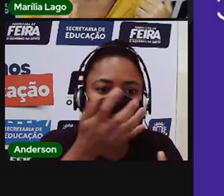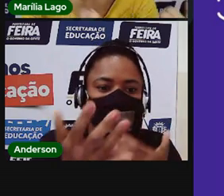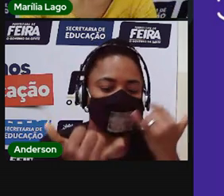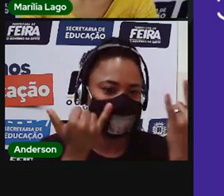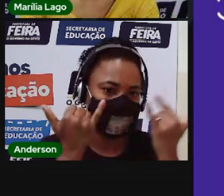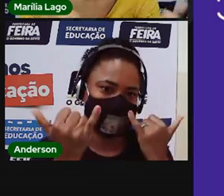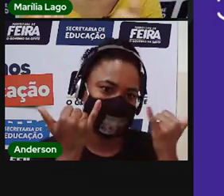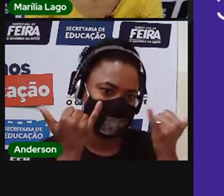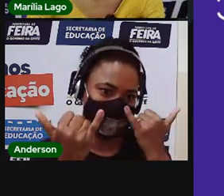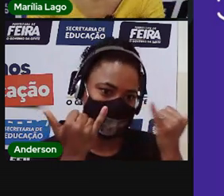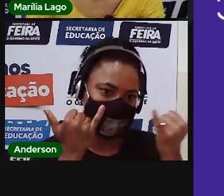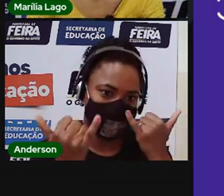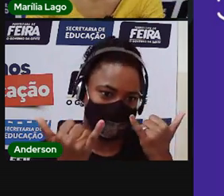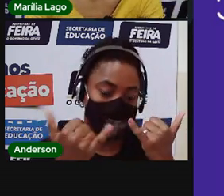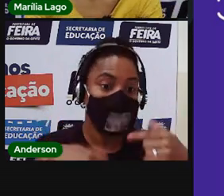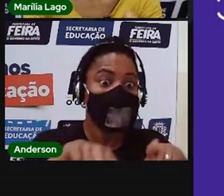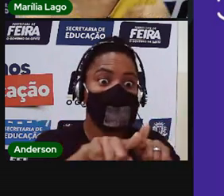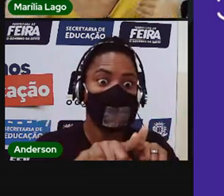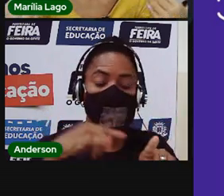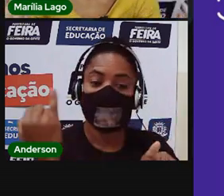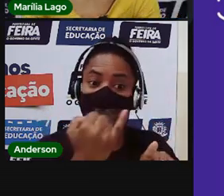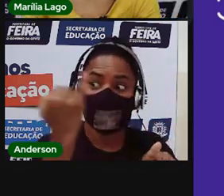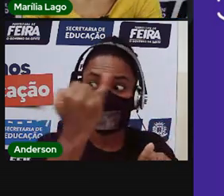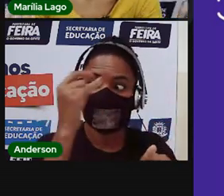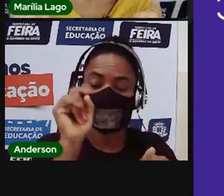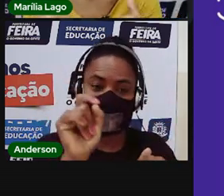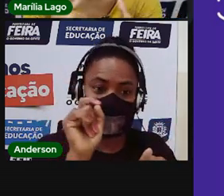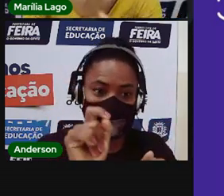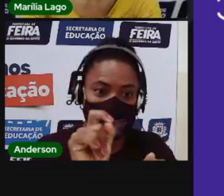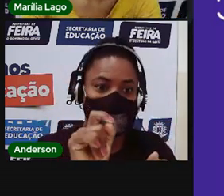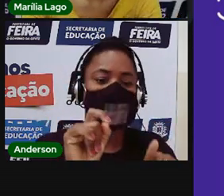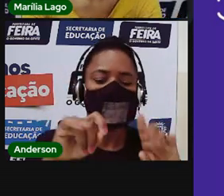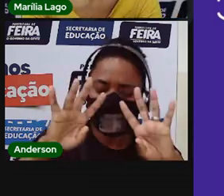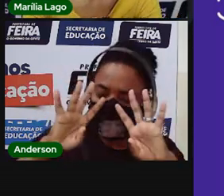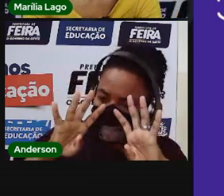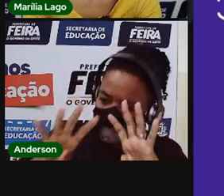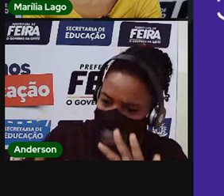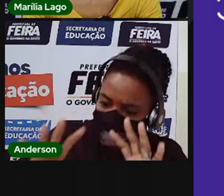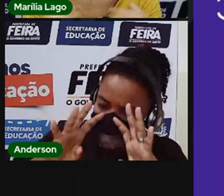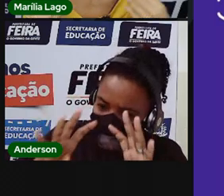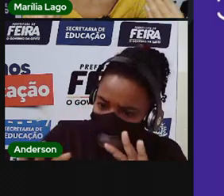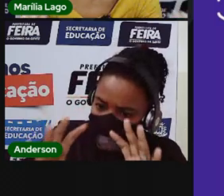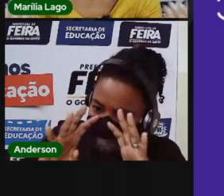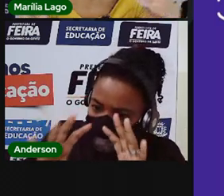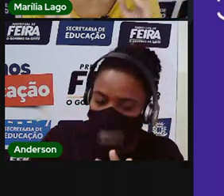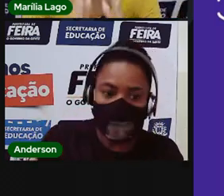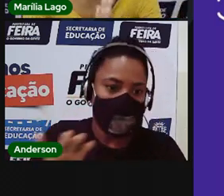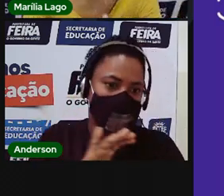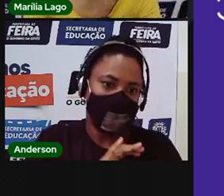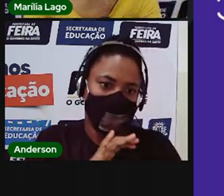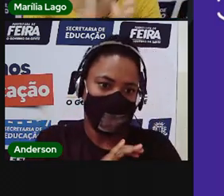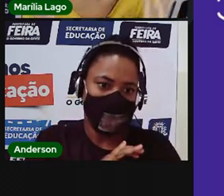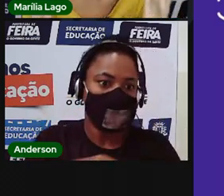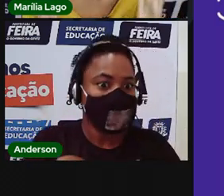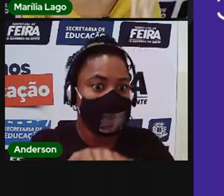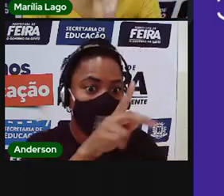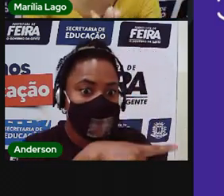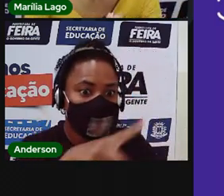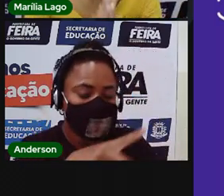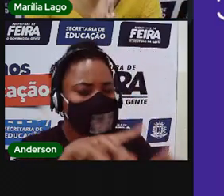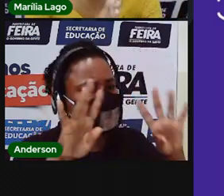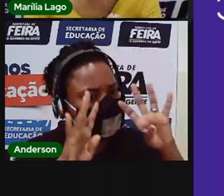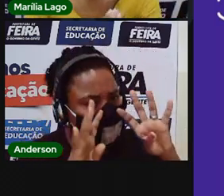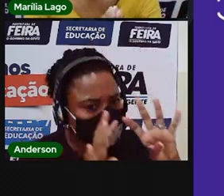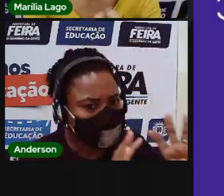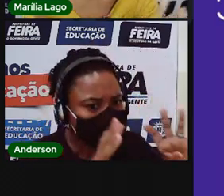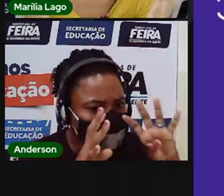que é ouvindo o outro, ouvindo o colega, ouvindo o professor, tá? Porque esse processo